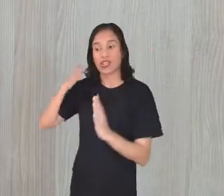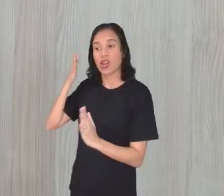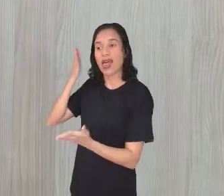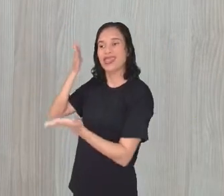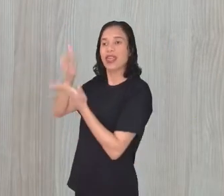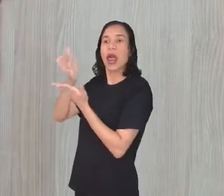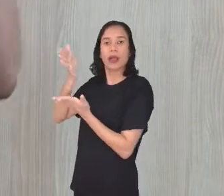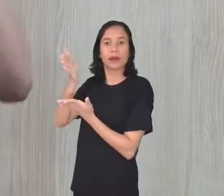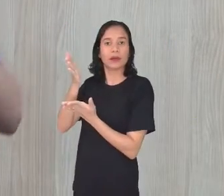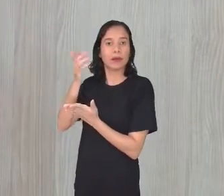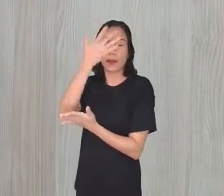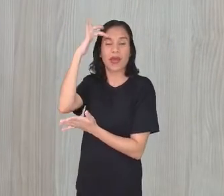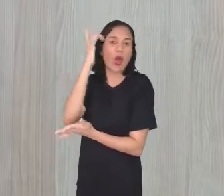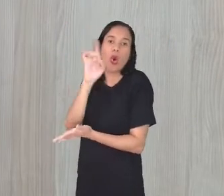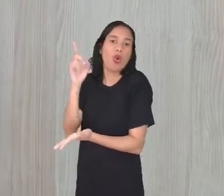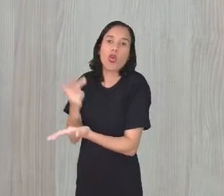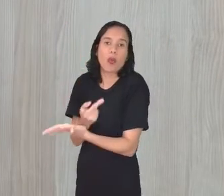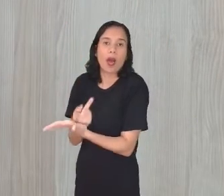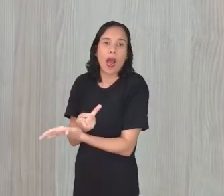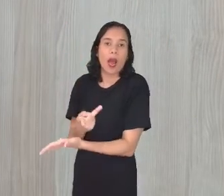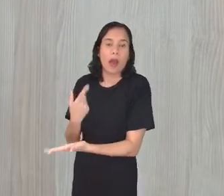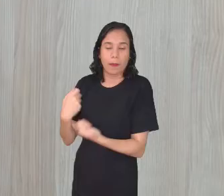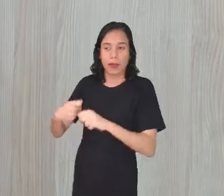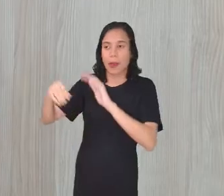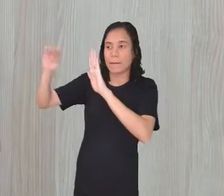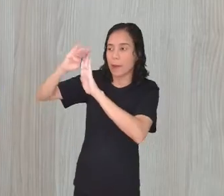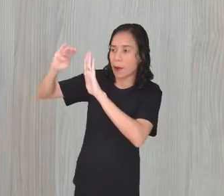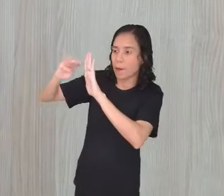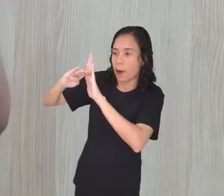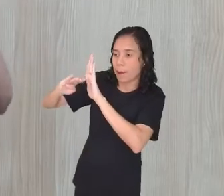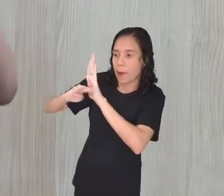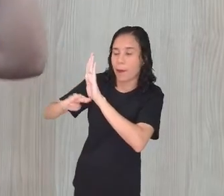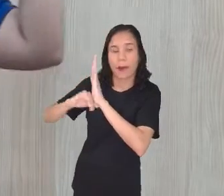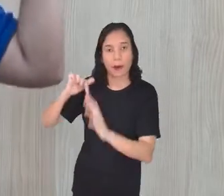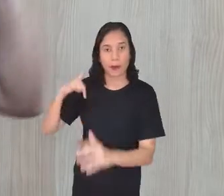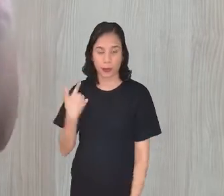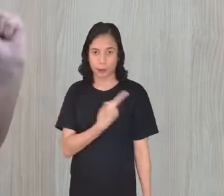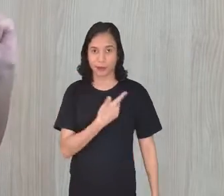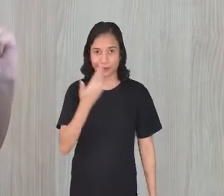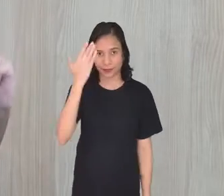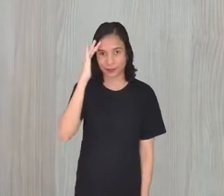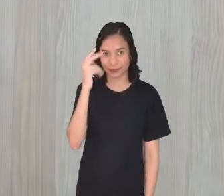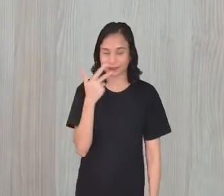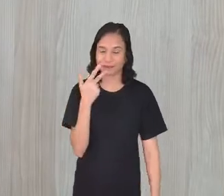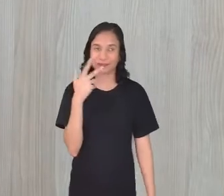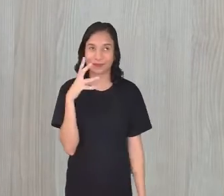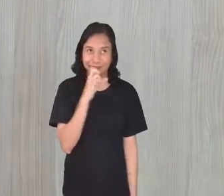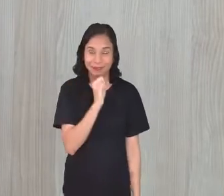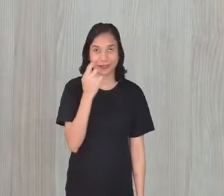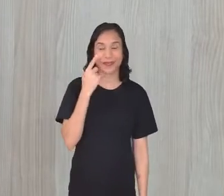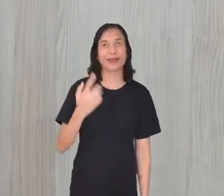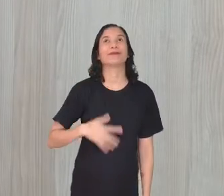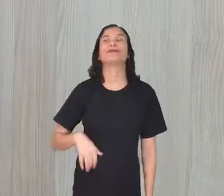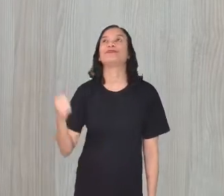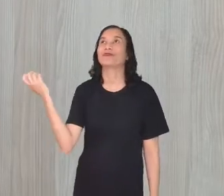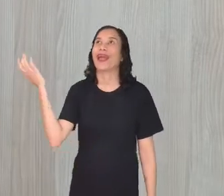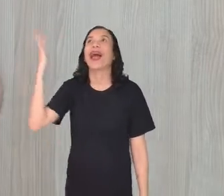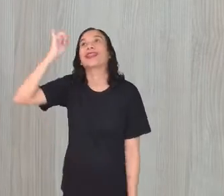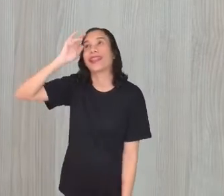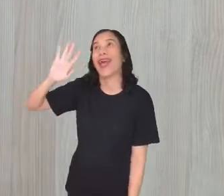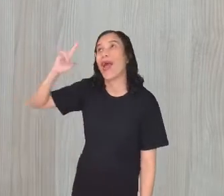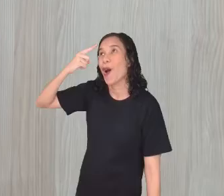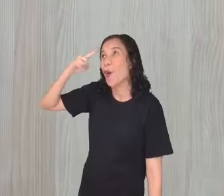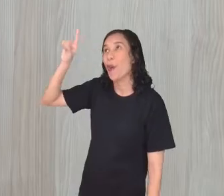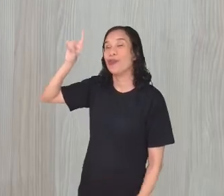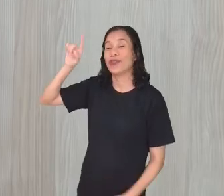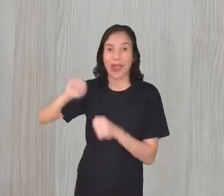interpretação, porque são instruções. Se a gente entende, e aí eu vou contar aqui uma história rapidinho. Conte. Um belo dia, Adoro história. eu resolvi